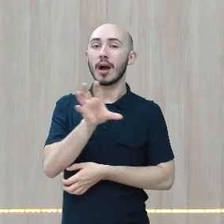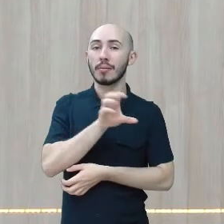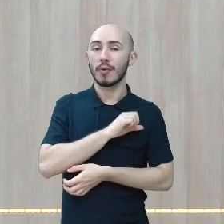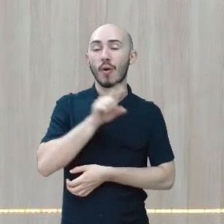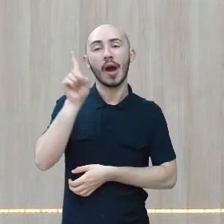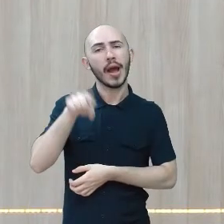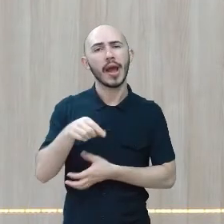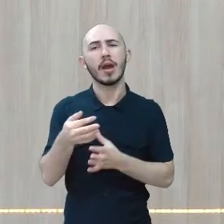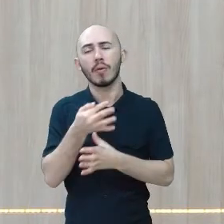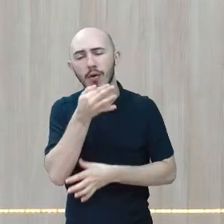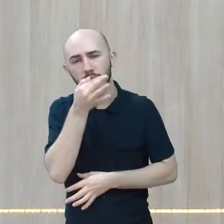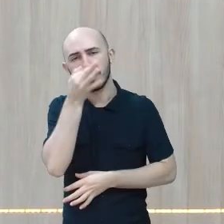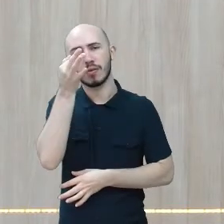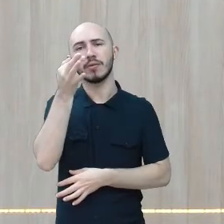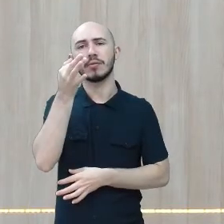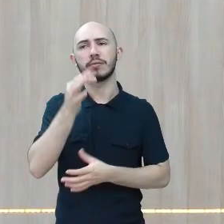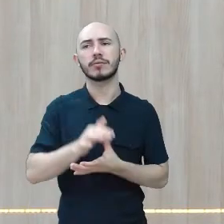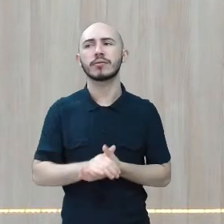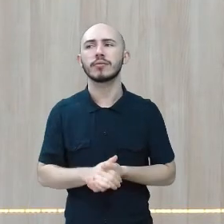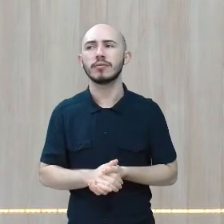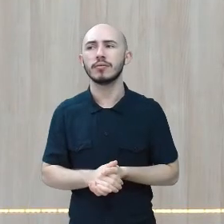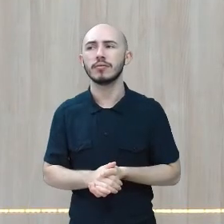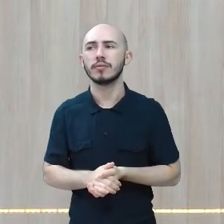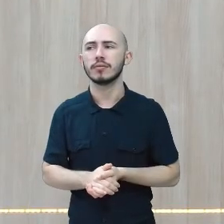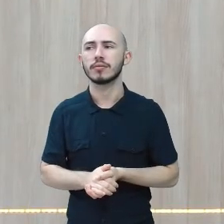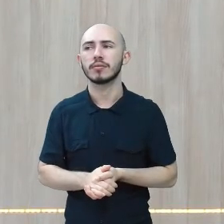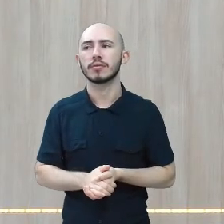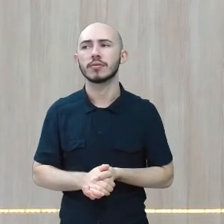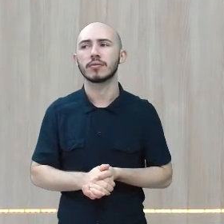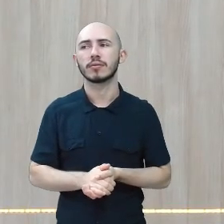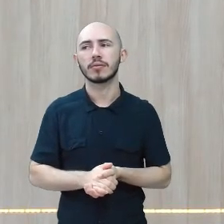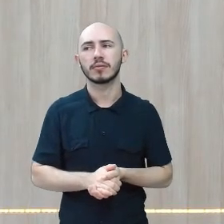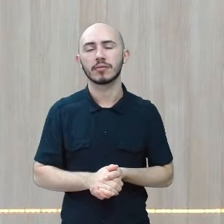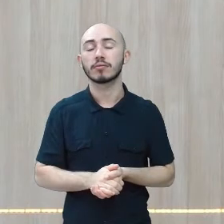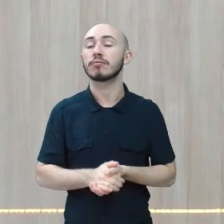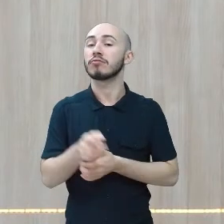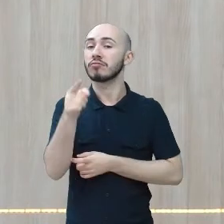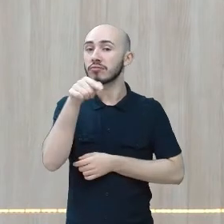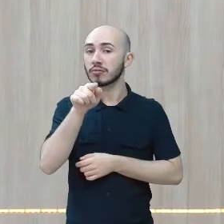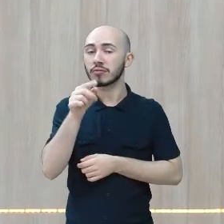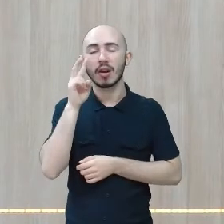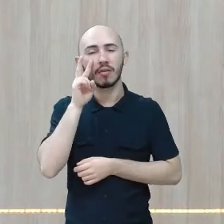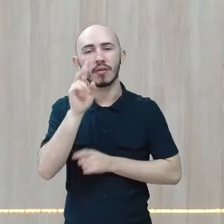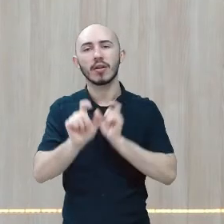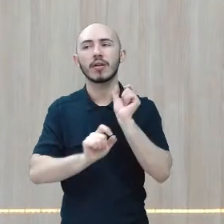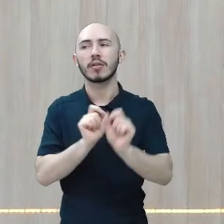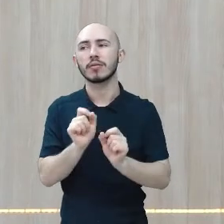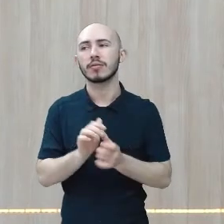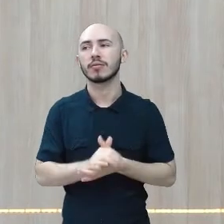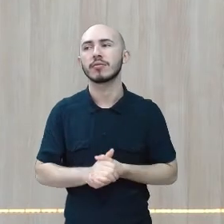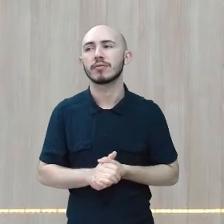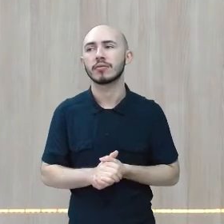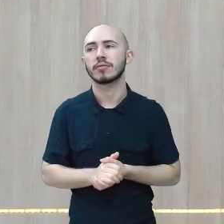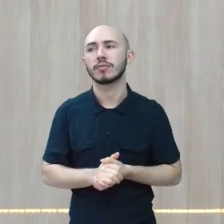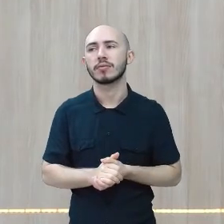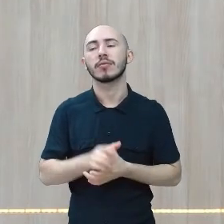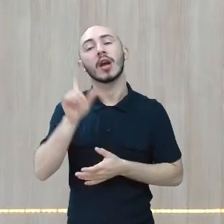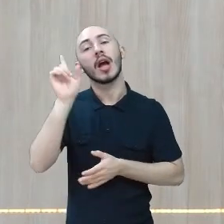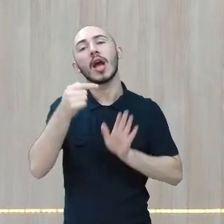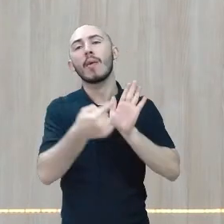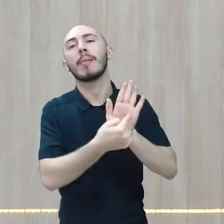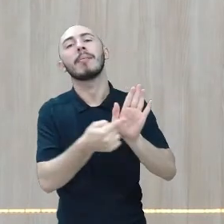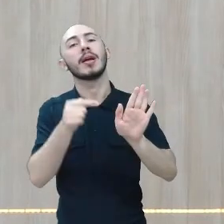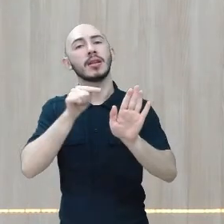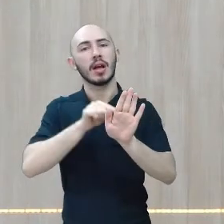uma flor, não é? Então, você vai estar vendo que é uma